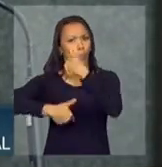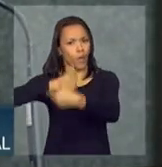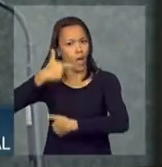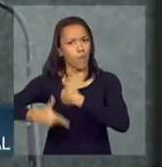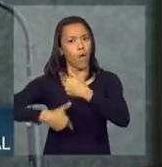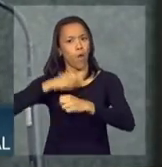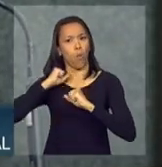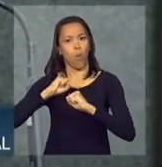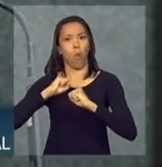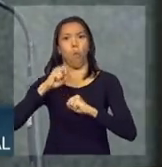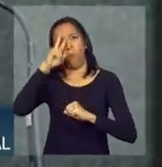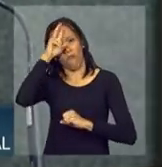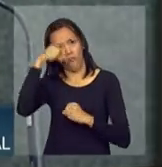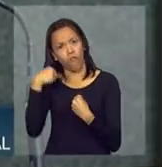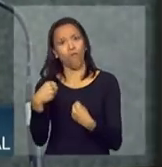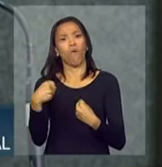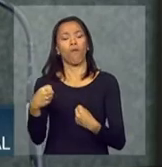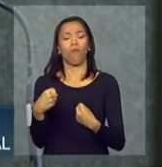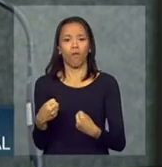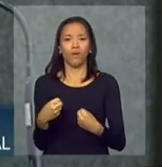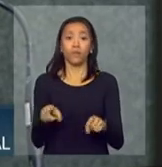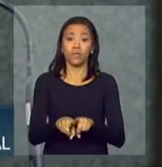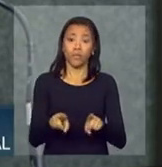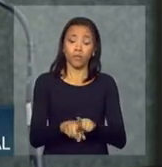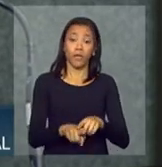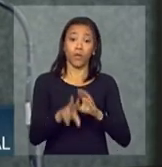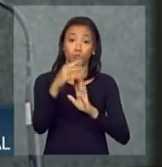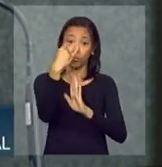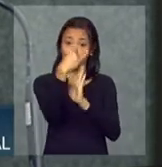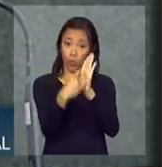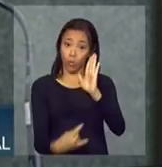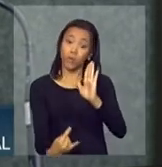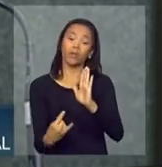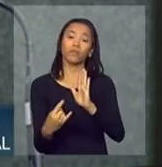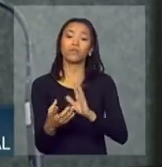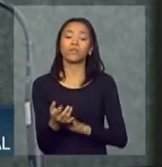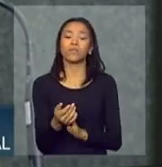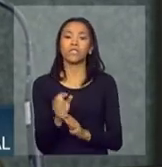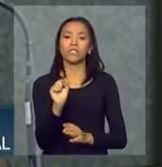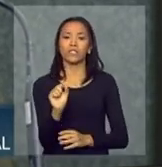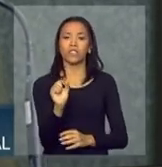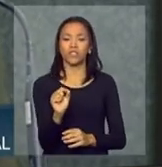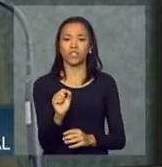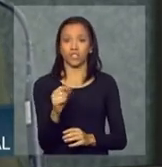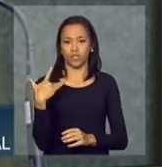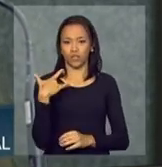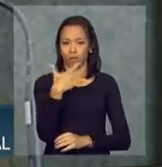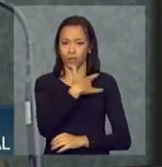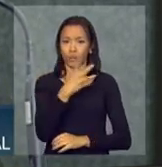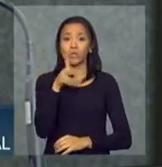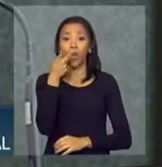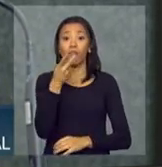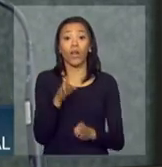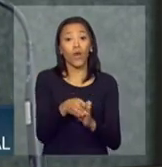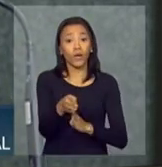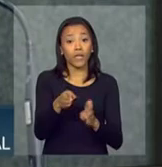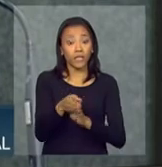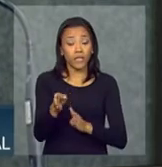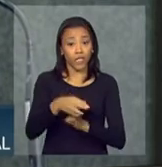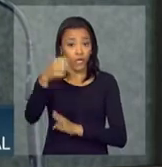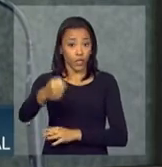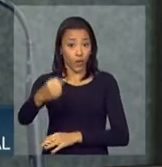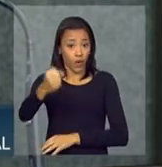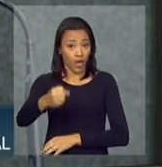Aliás, a resolução da Organização Mundial de Saúde, que recomenda aleitamento